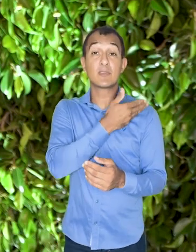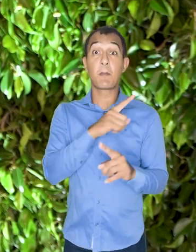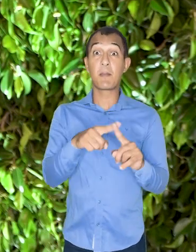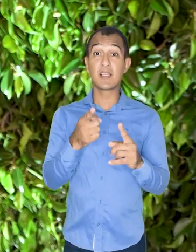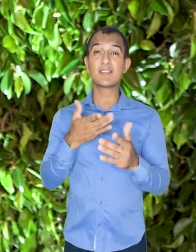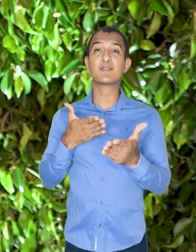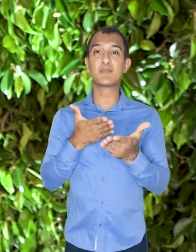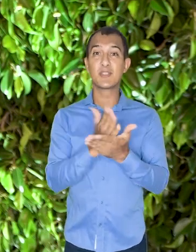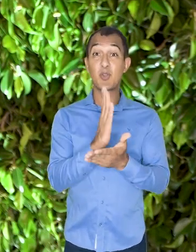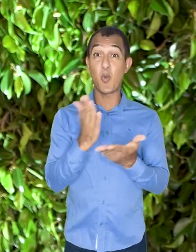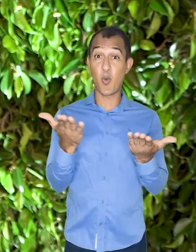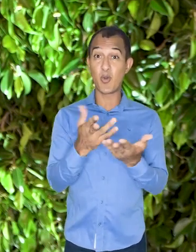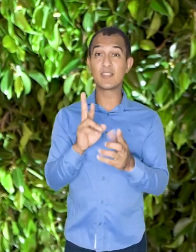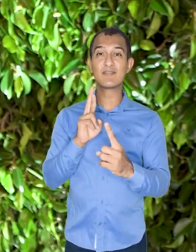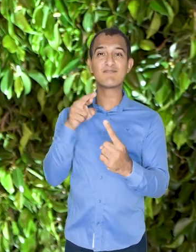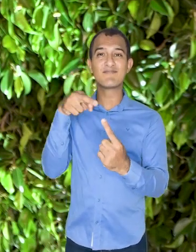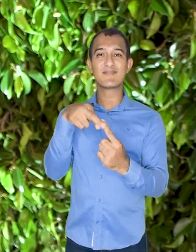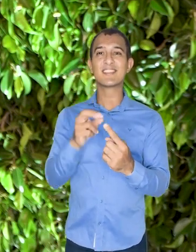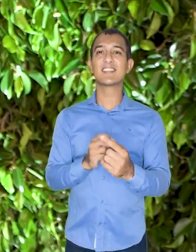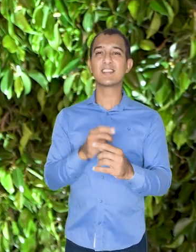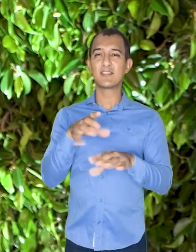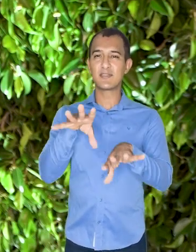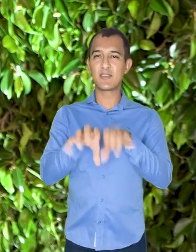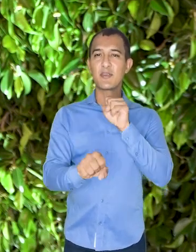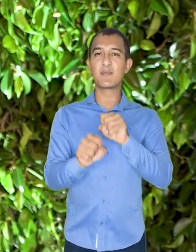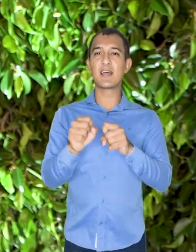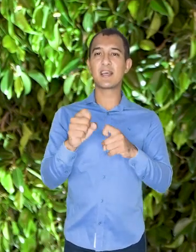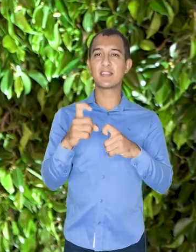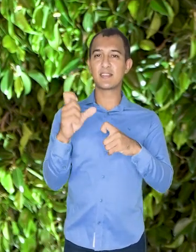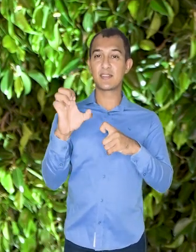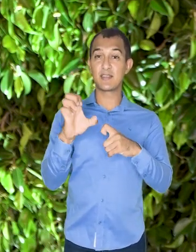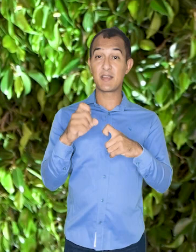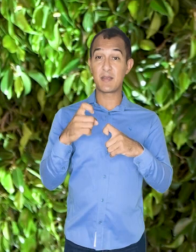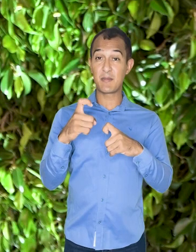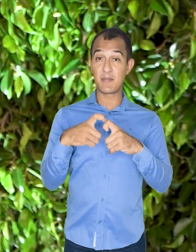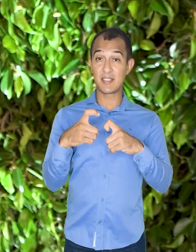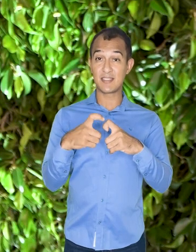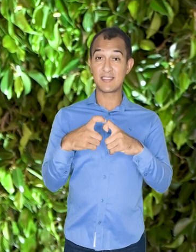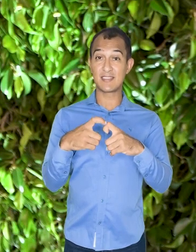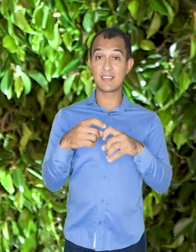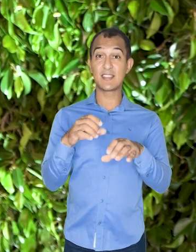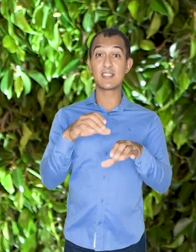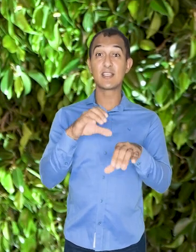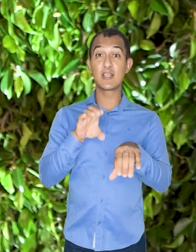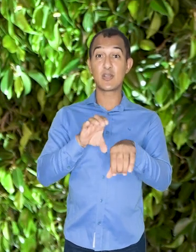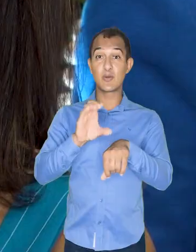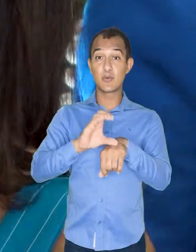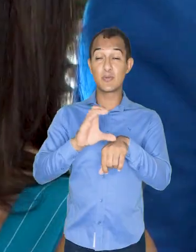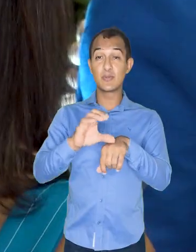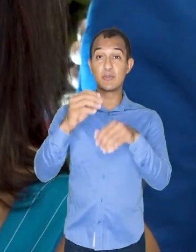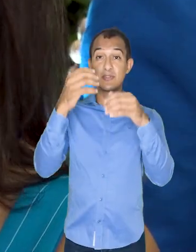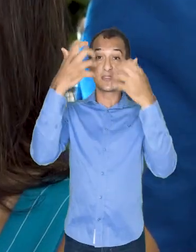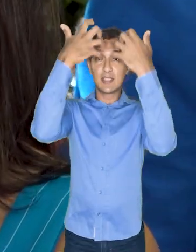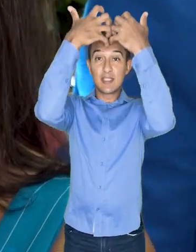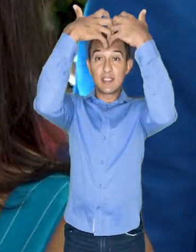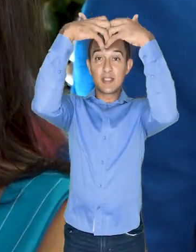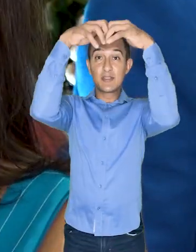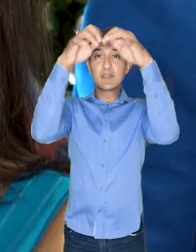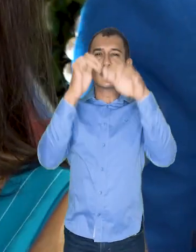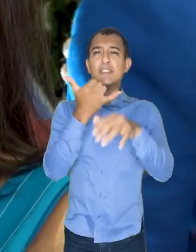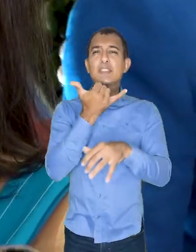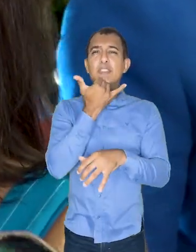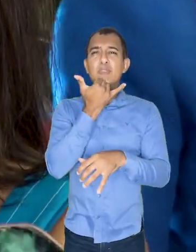é exemplo. Formado em medicina, cursa inclusive residência em neurologia. Desculpa a